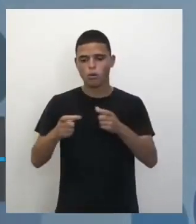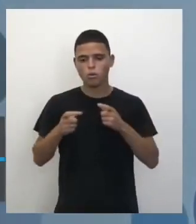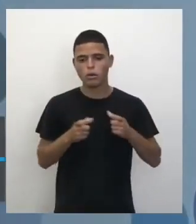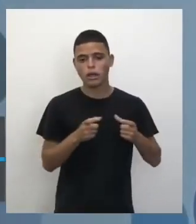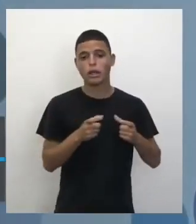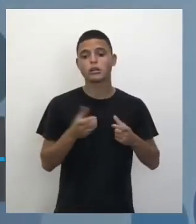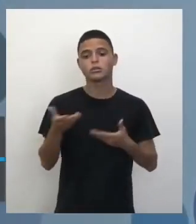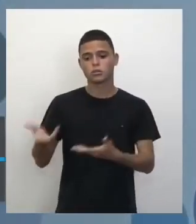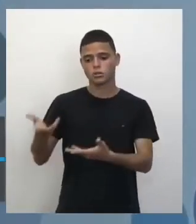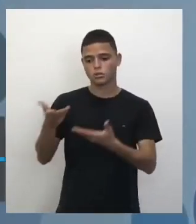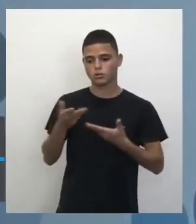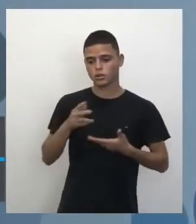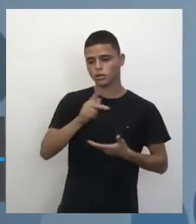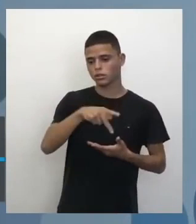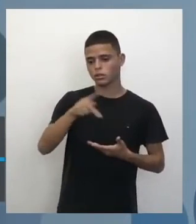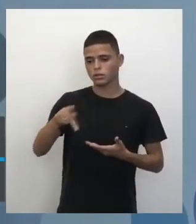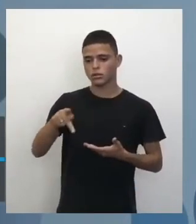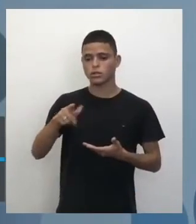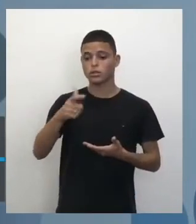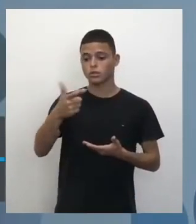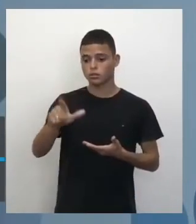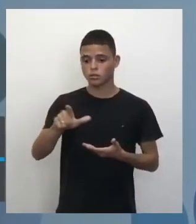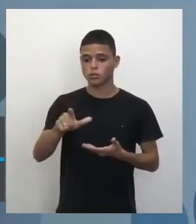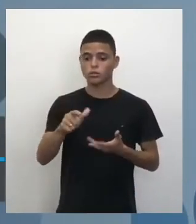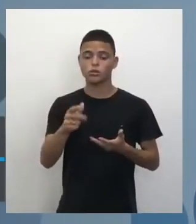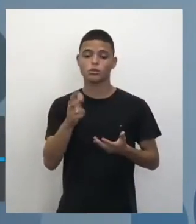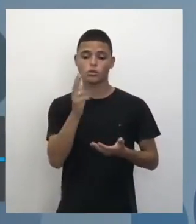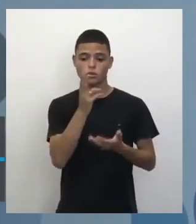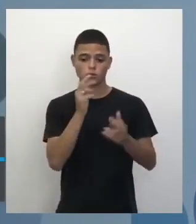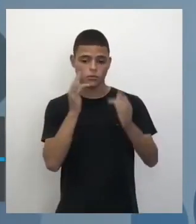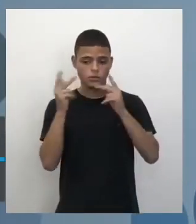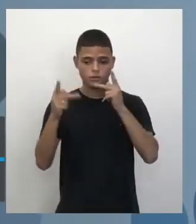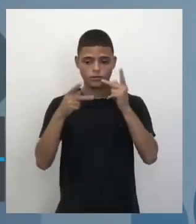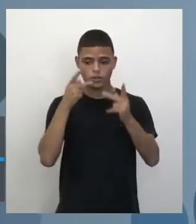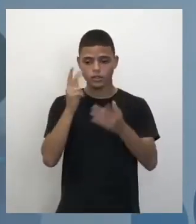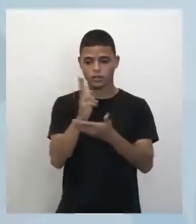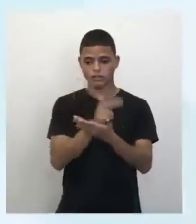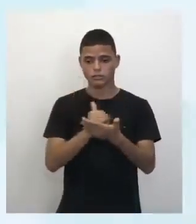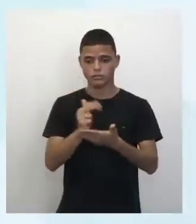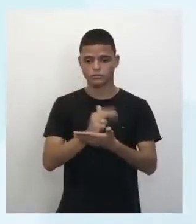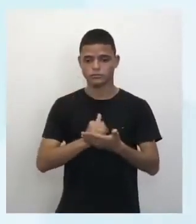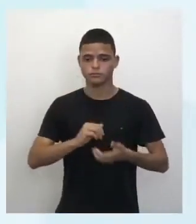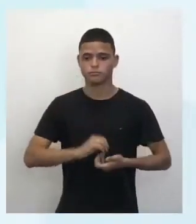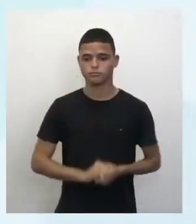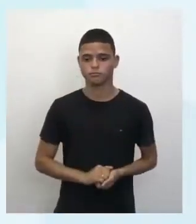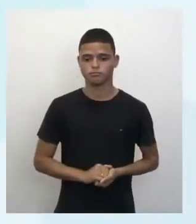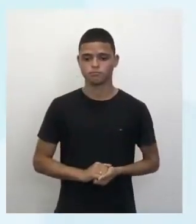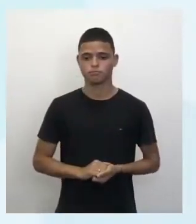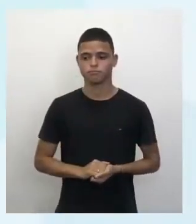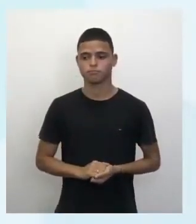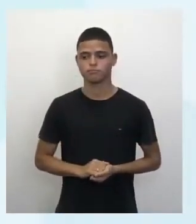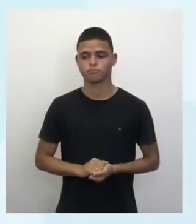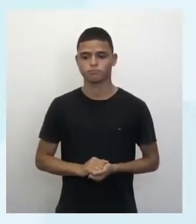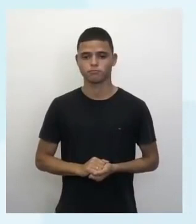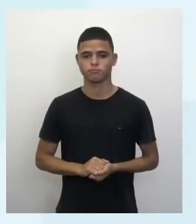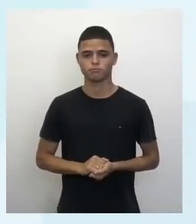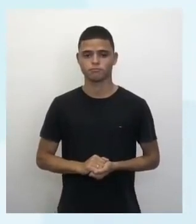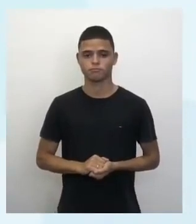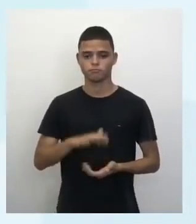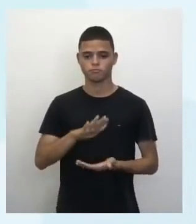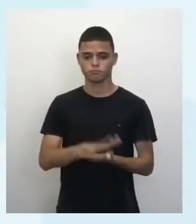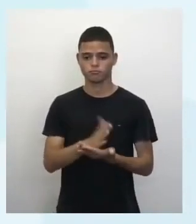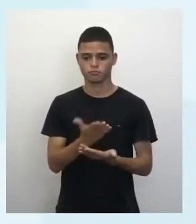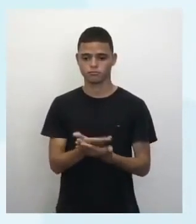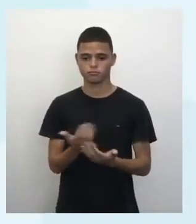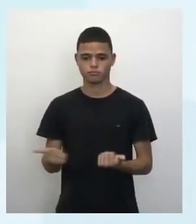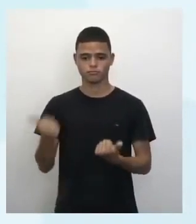chamei mais um professor para falar sobre... Então, professor, qual é a sua imagem? Olha aí, Parque do Ibirapuera, São Paulo. Esse professor